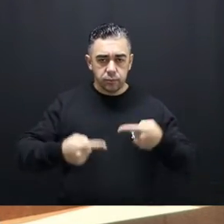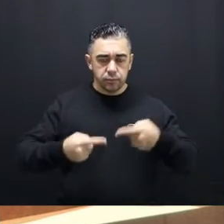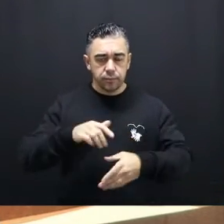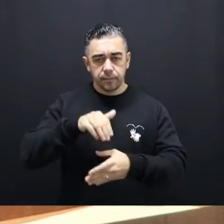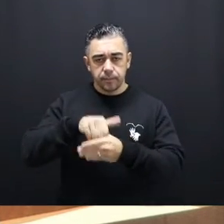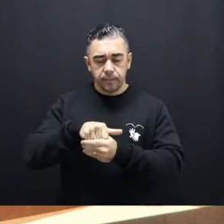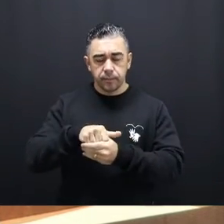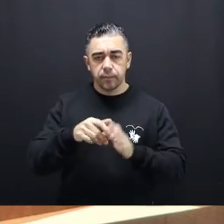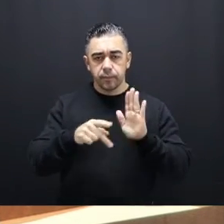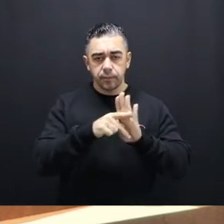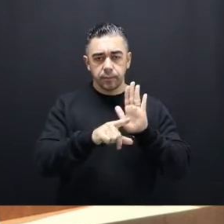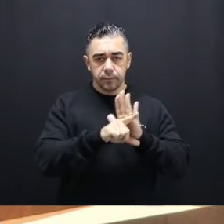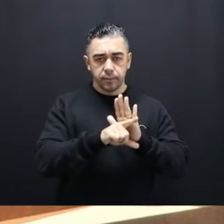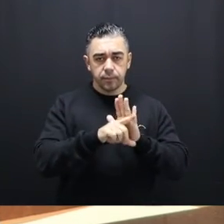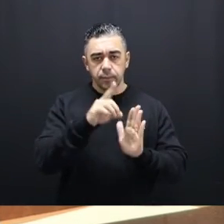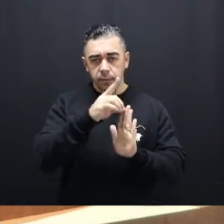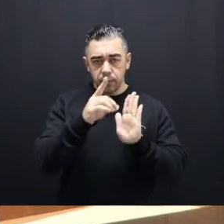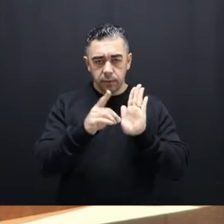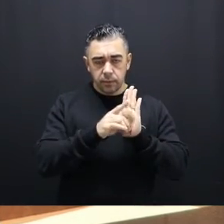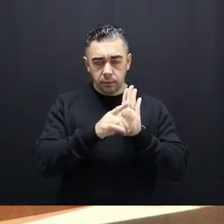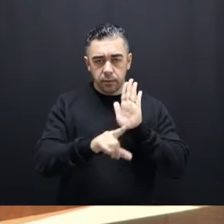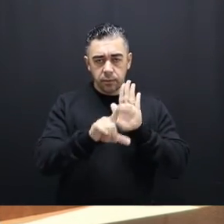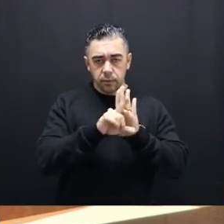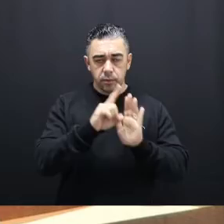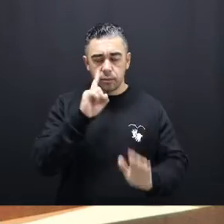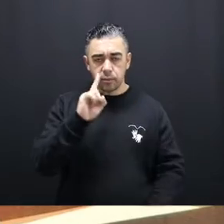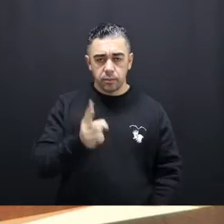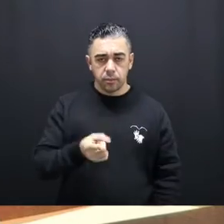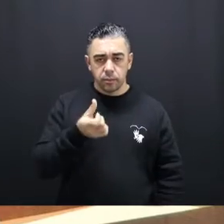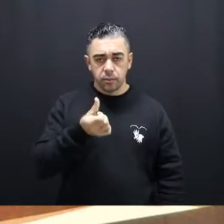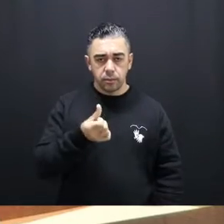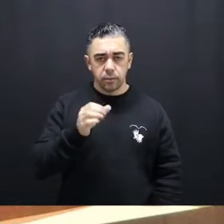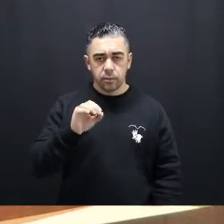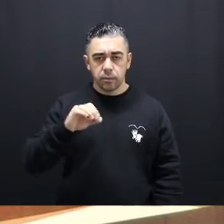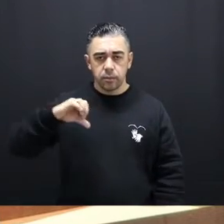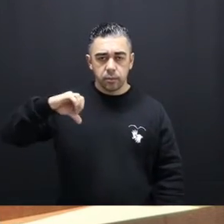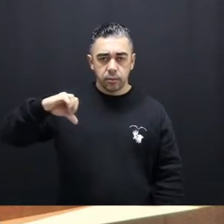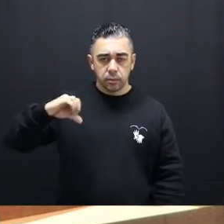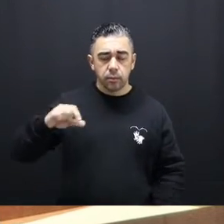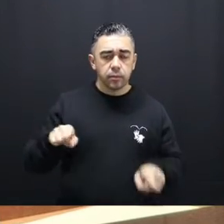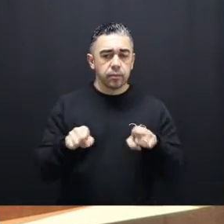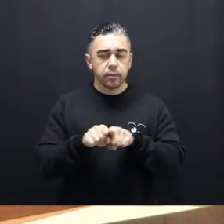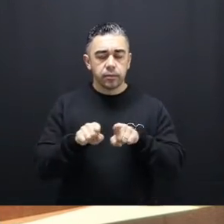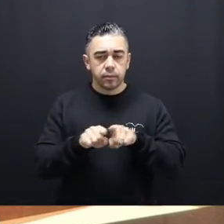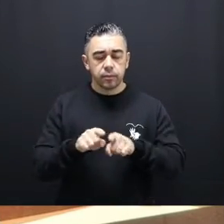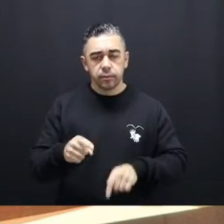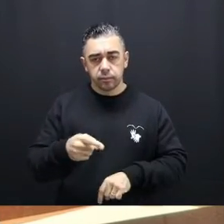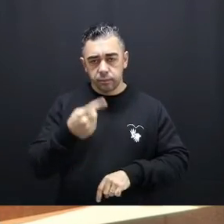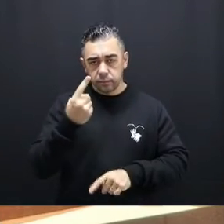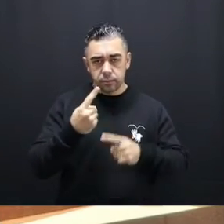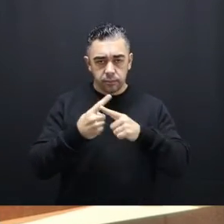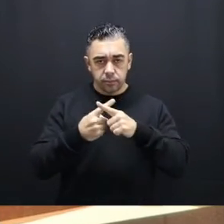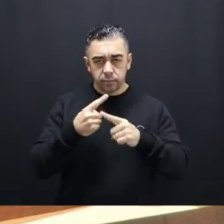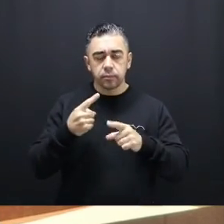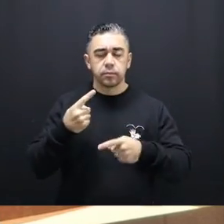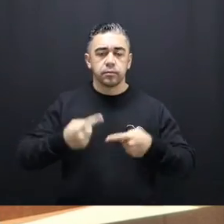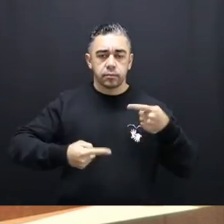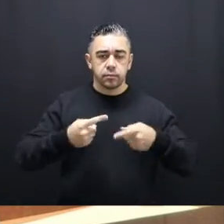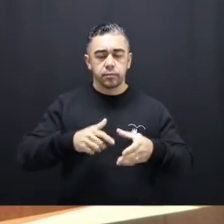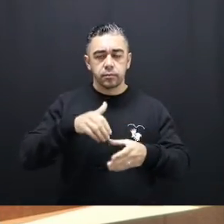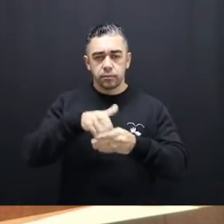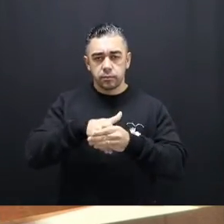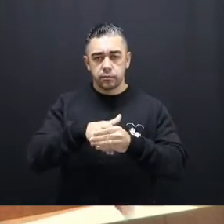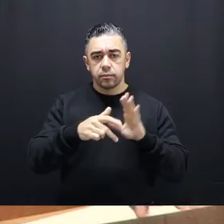do projeto de decreto legislativo 1609 teremos também o primeiro turno de discussão e votação